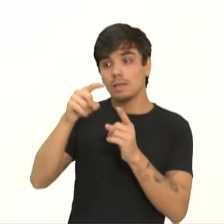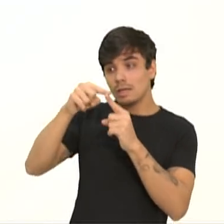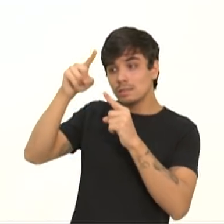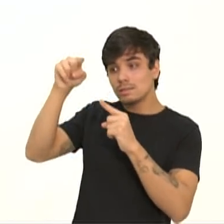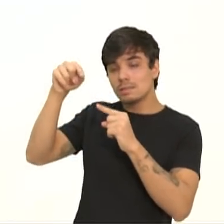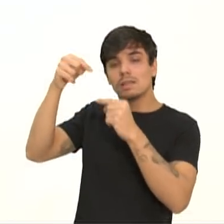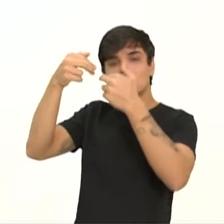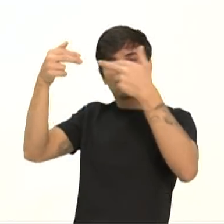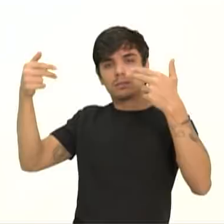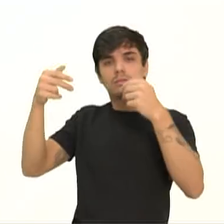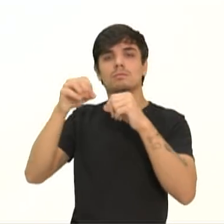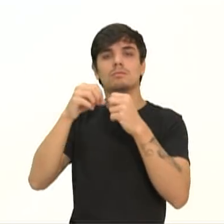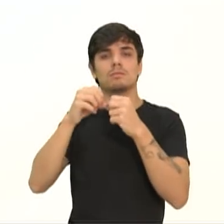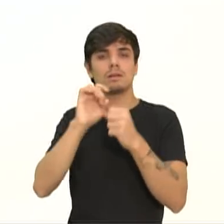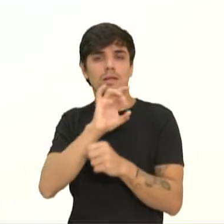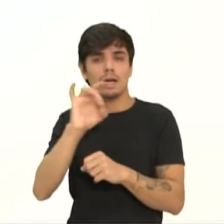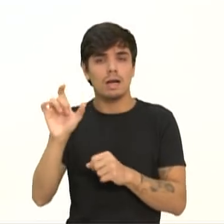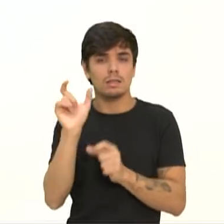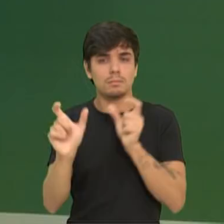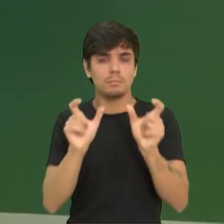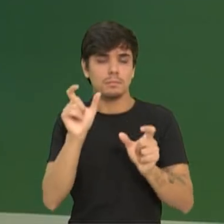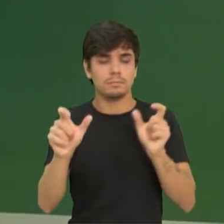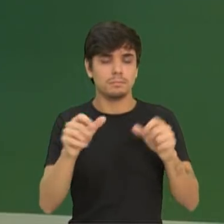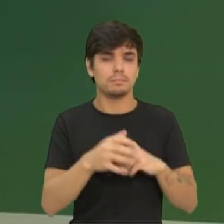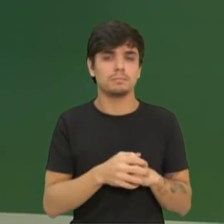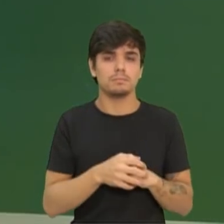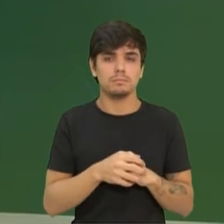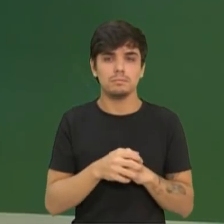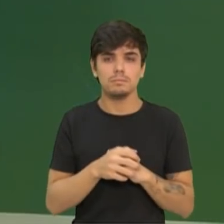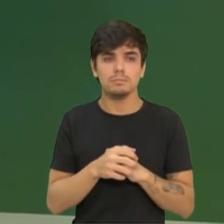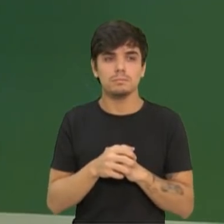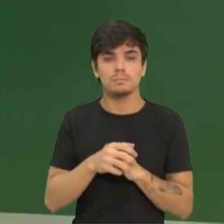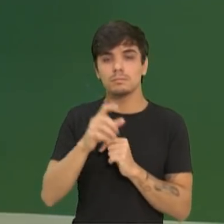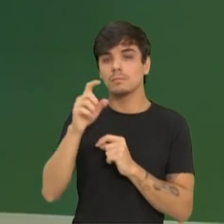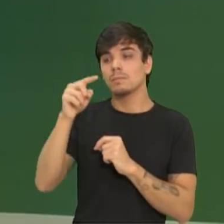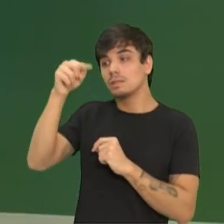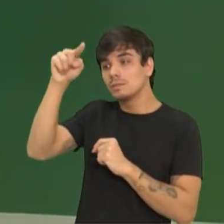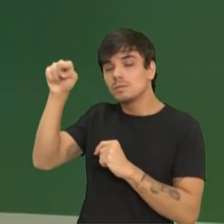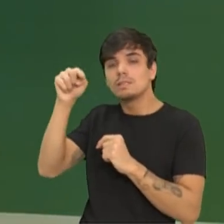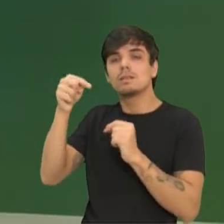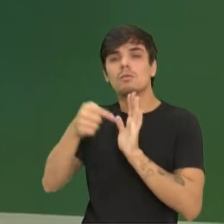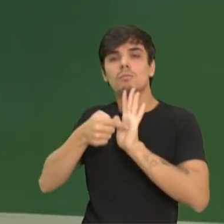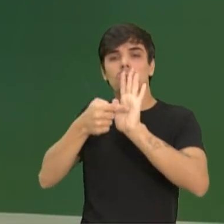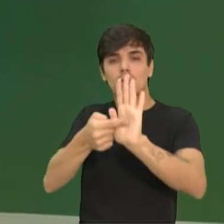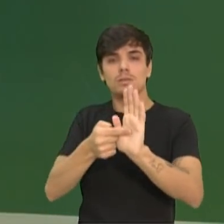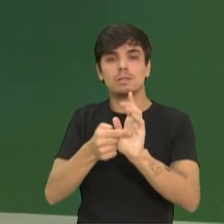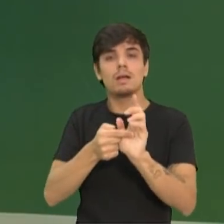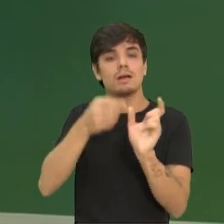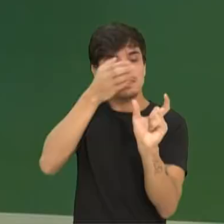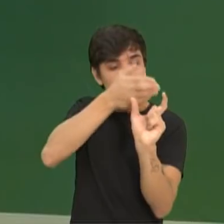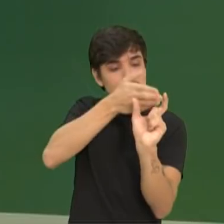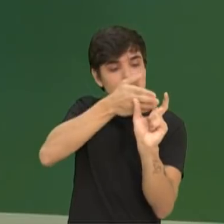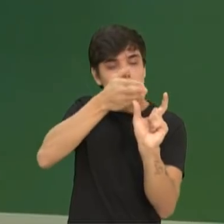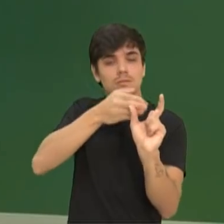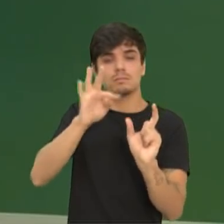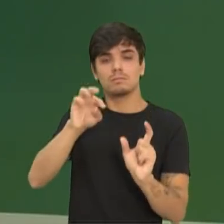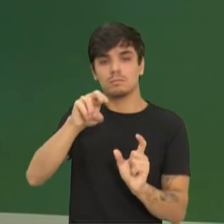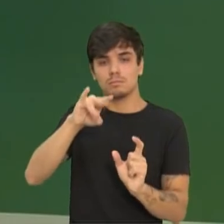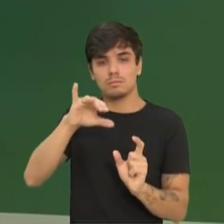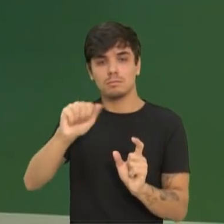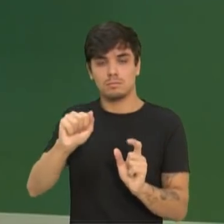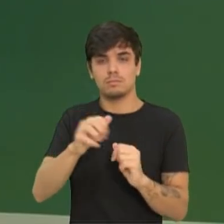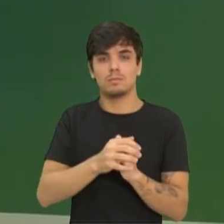palavras? Veja, a acentuação indica a sílaba tônica, a sílaba mais forte. Então, que conclusão